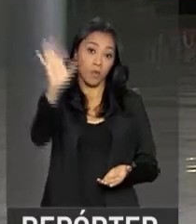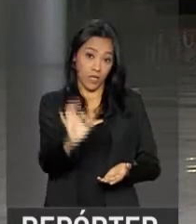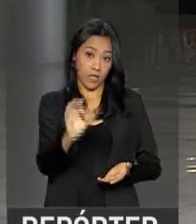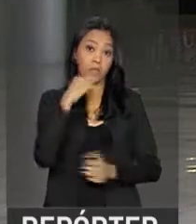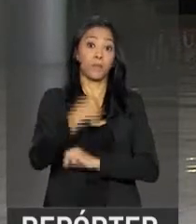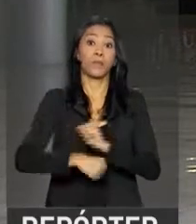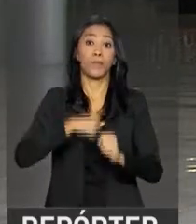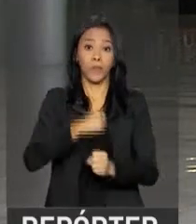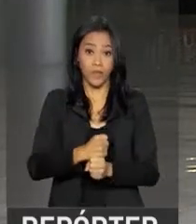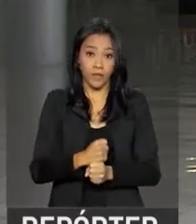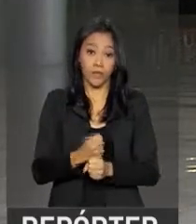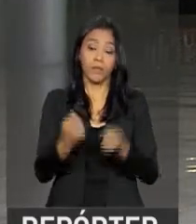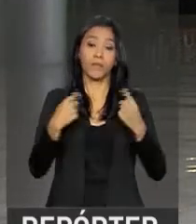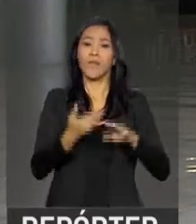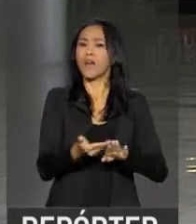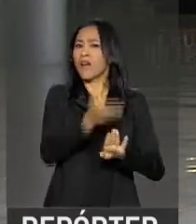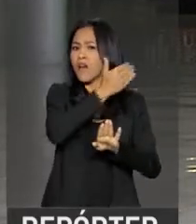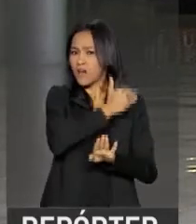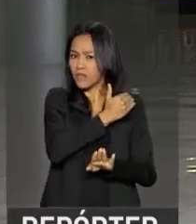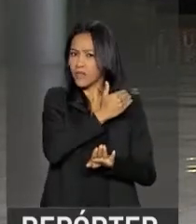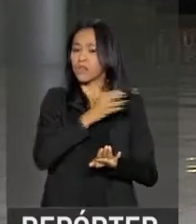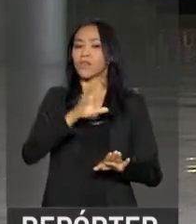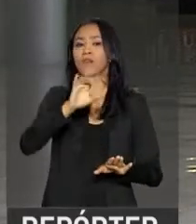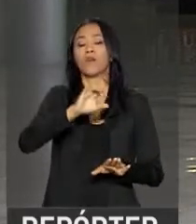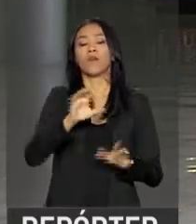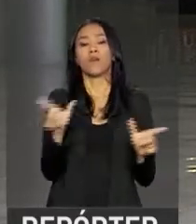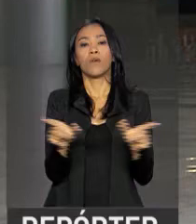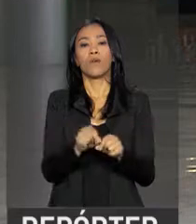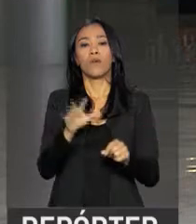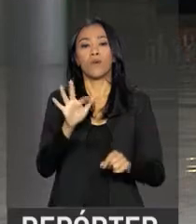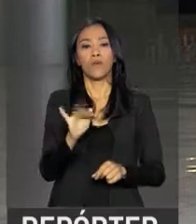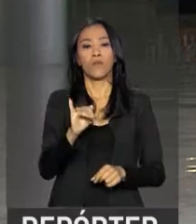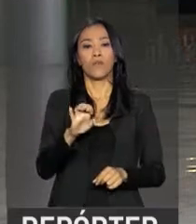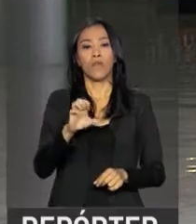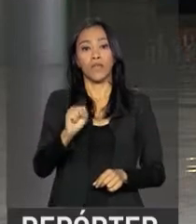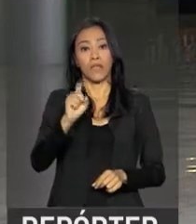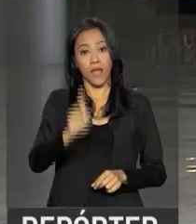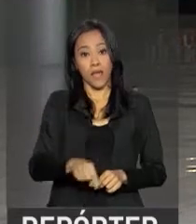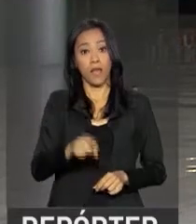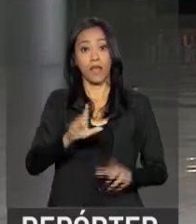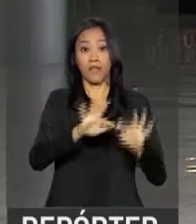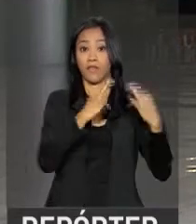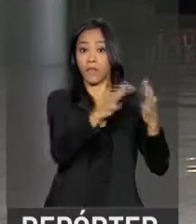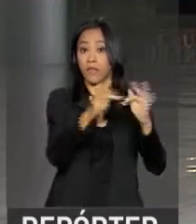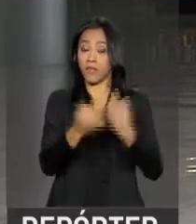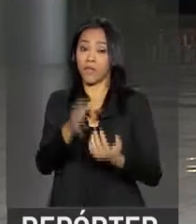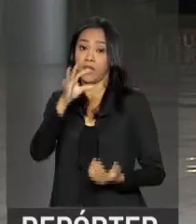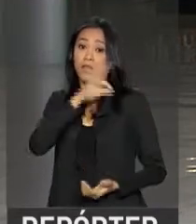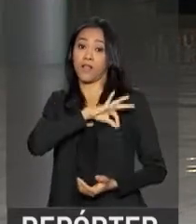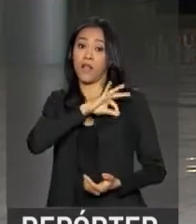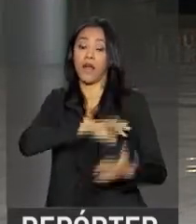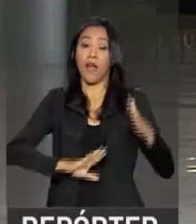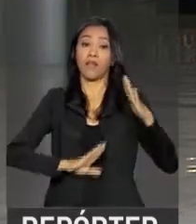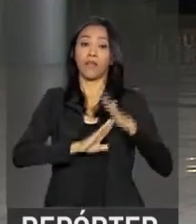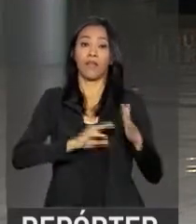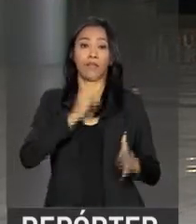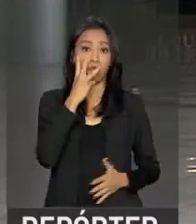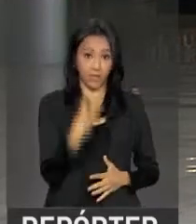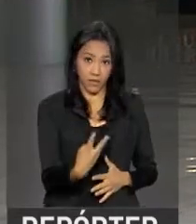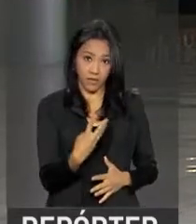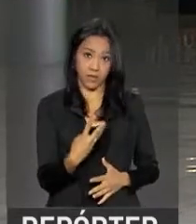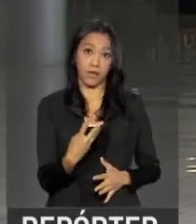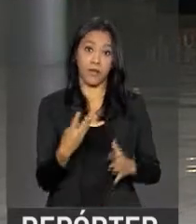antes o fies era concedido apenas para estudantes com renda familiar por pessoa de até três salários